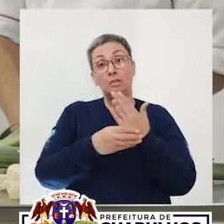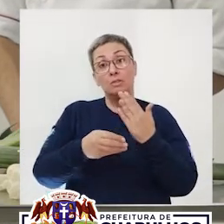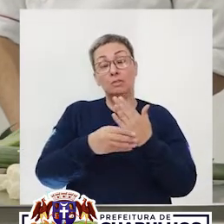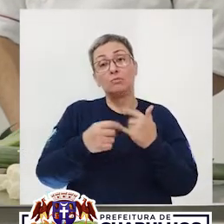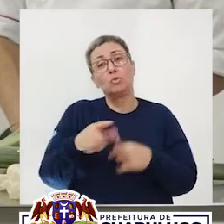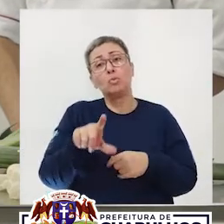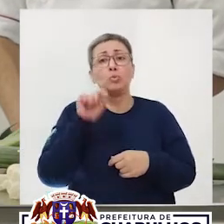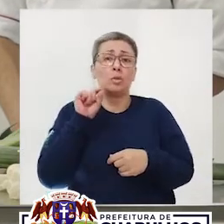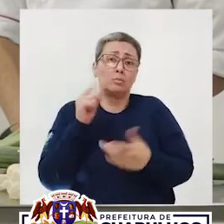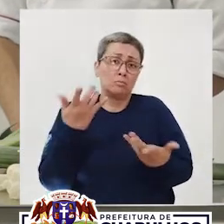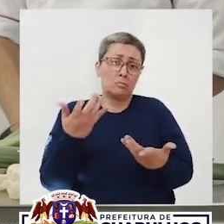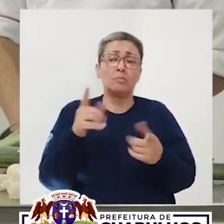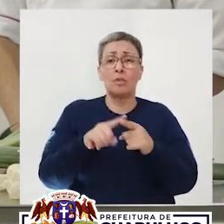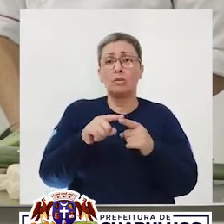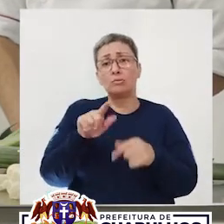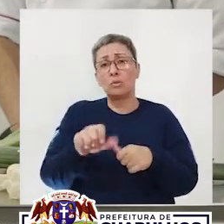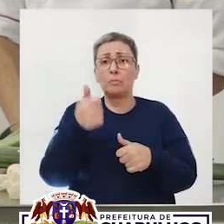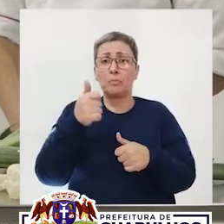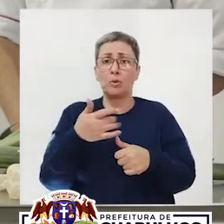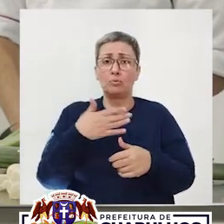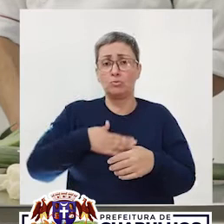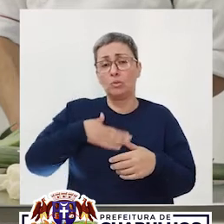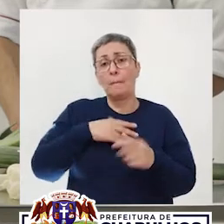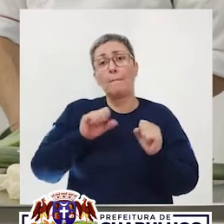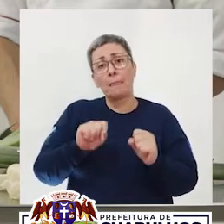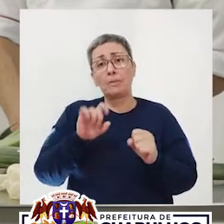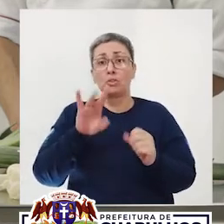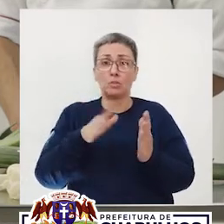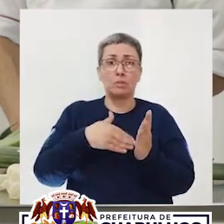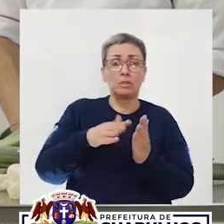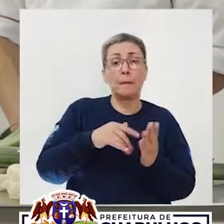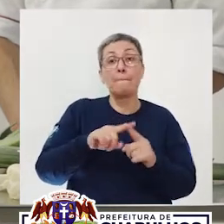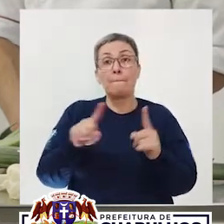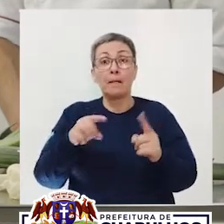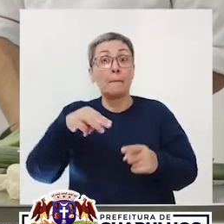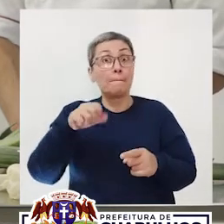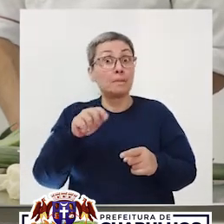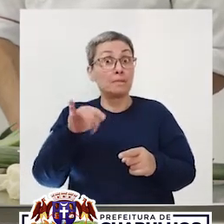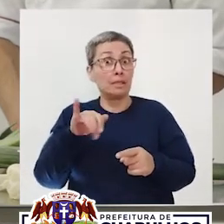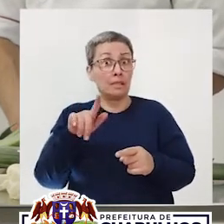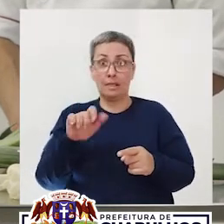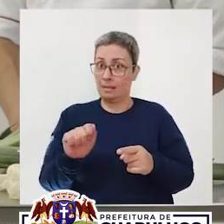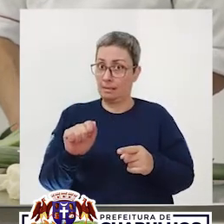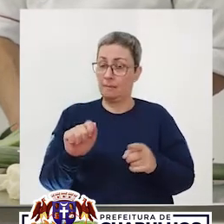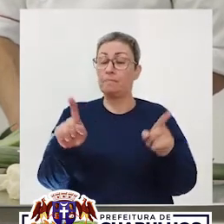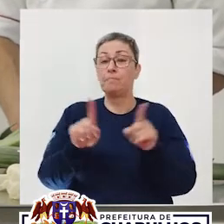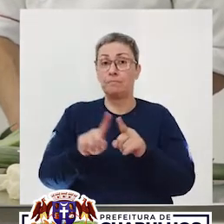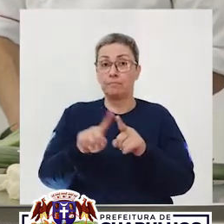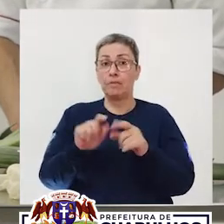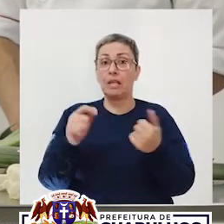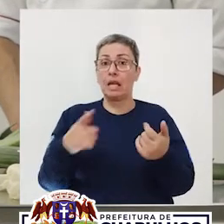Então você escolhe da sua preferência. Pode ser só manteiga, mas aí tem que ser manteiga mesmo, né?